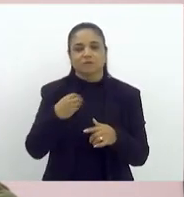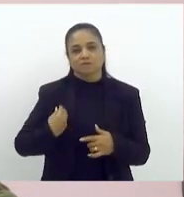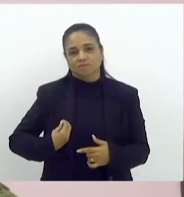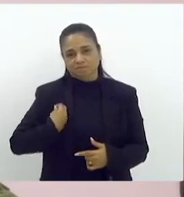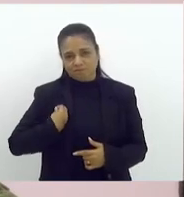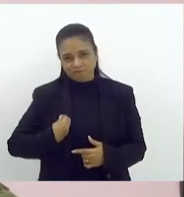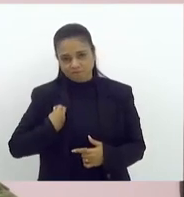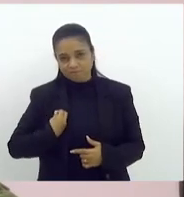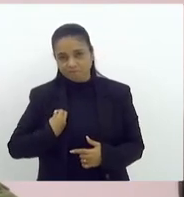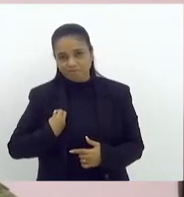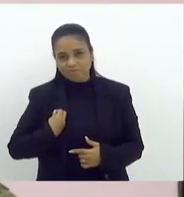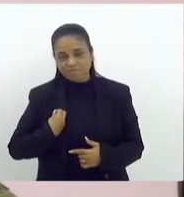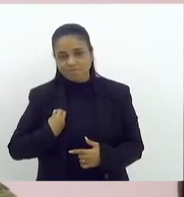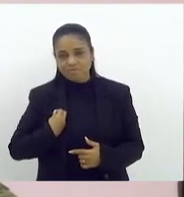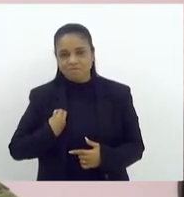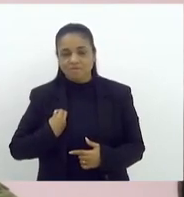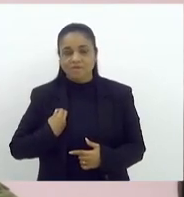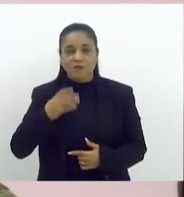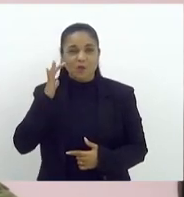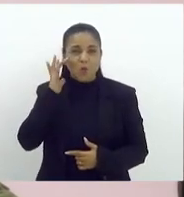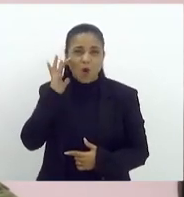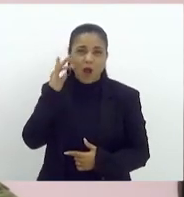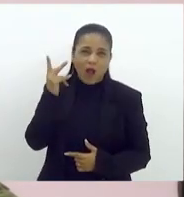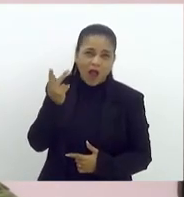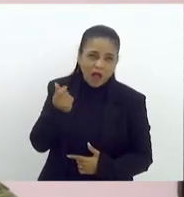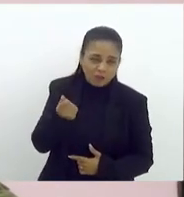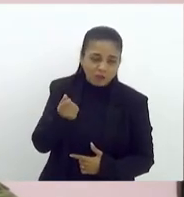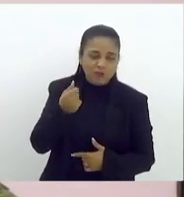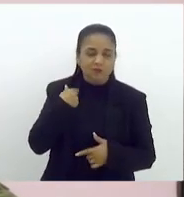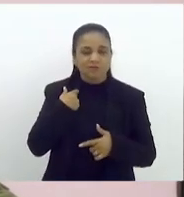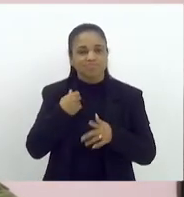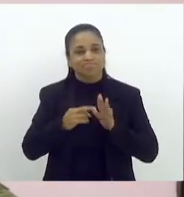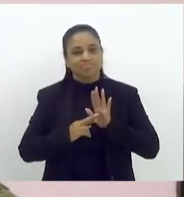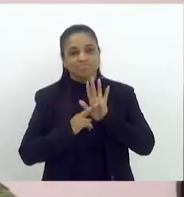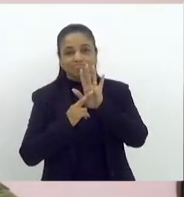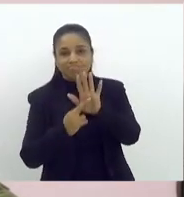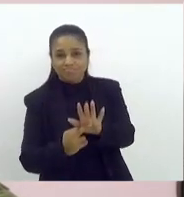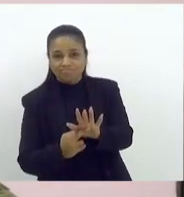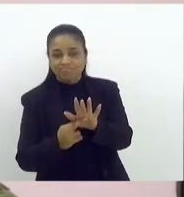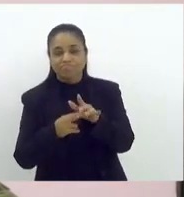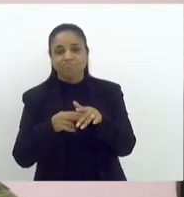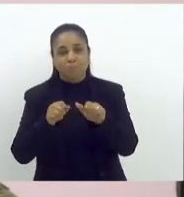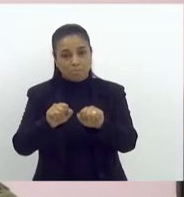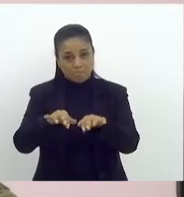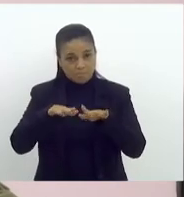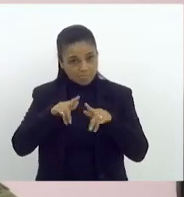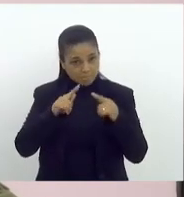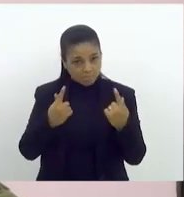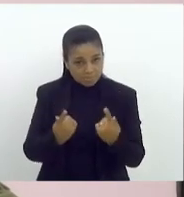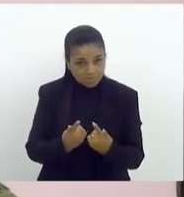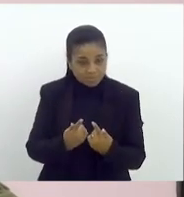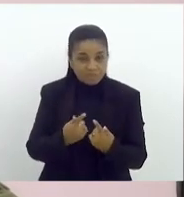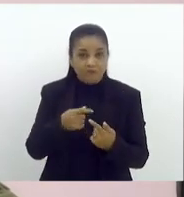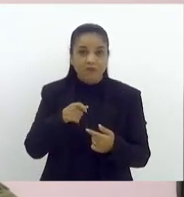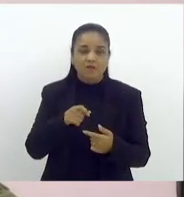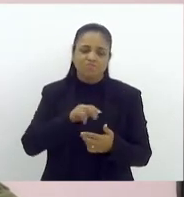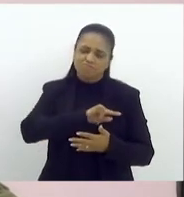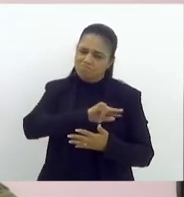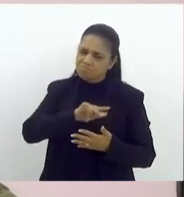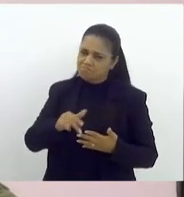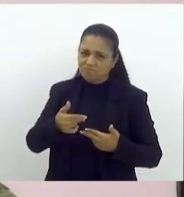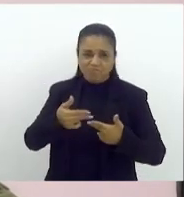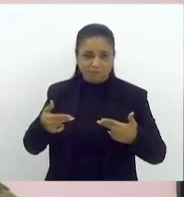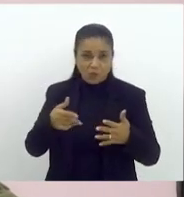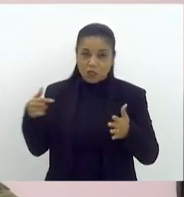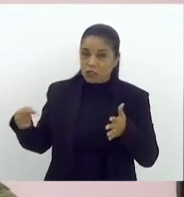eu acho que frente parlamentar serve para um monte de coisas para o monte primeiro para